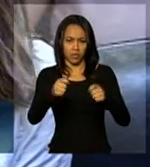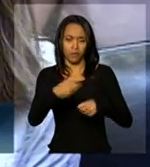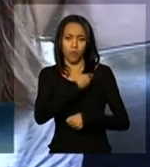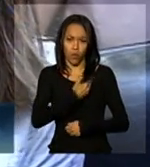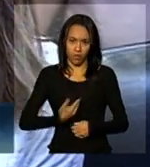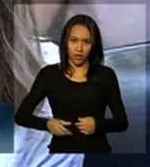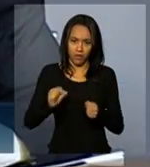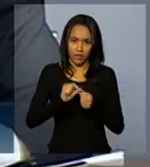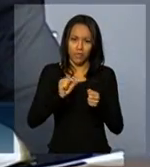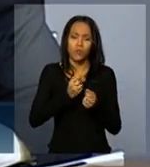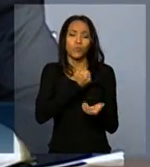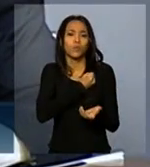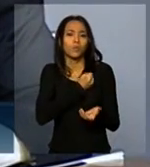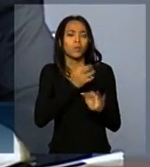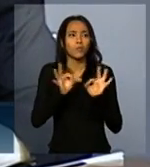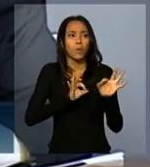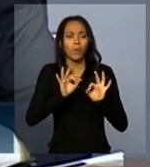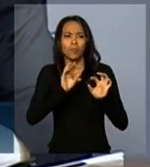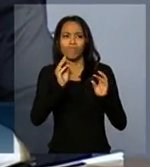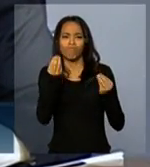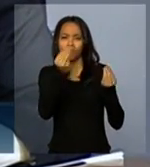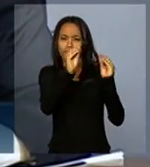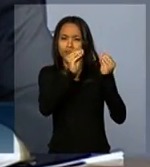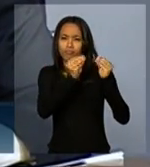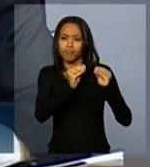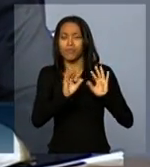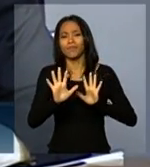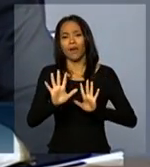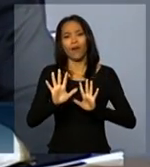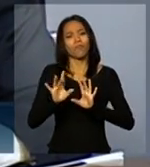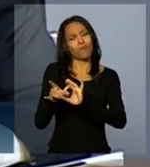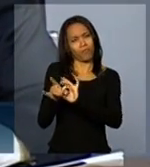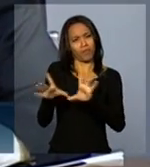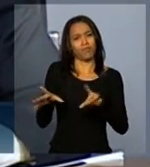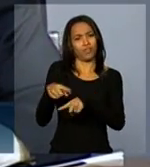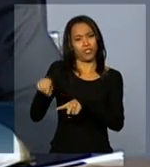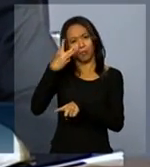Eu prefiro deixar as projeções para os analistas